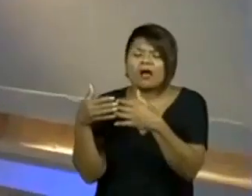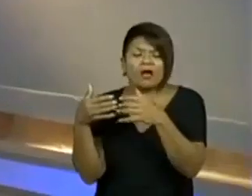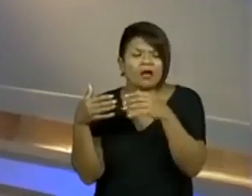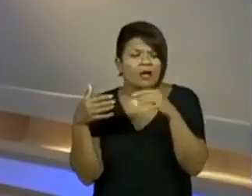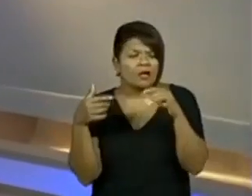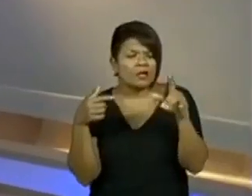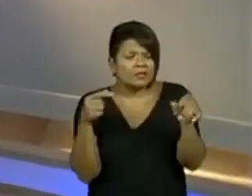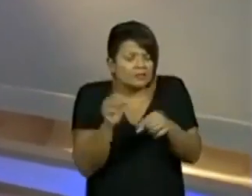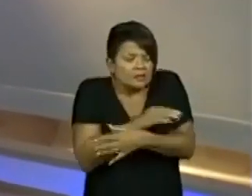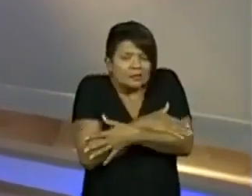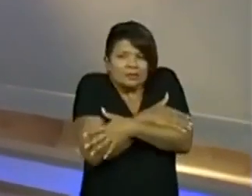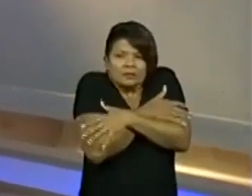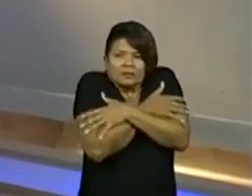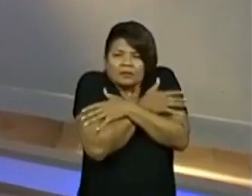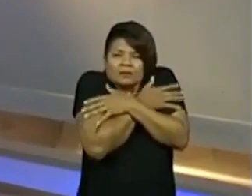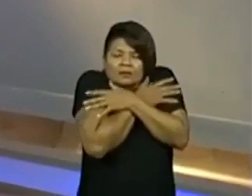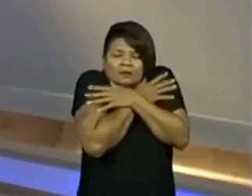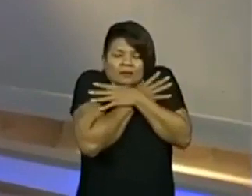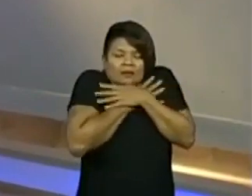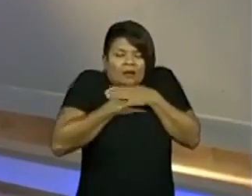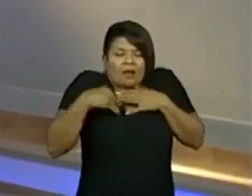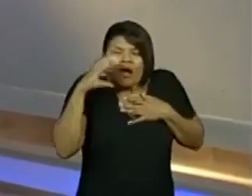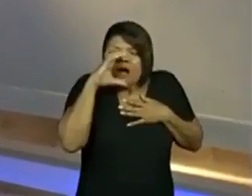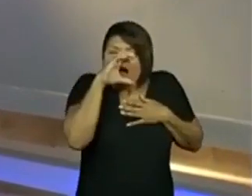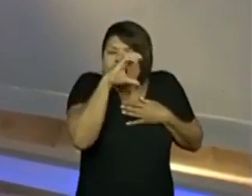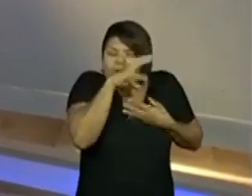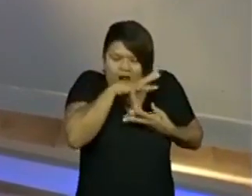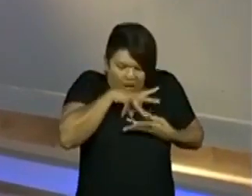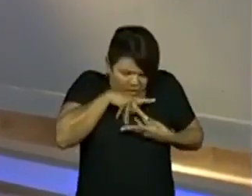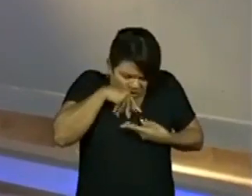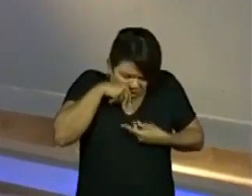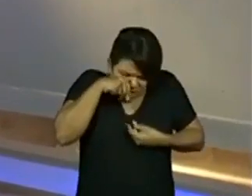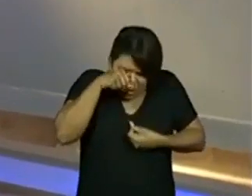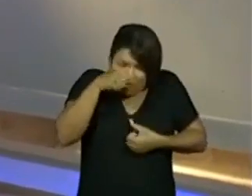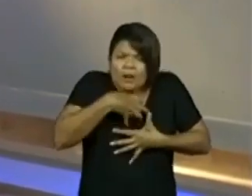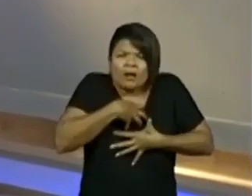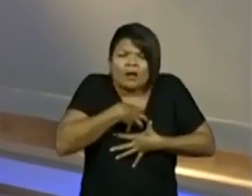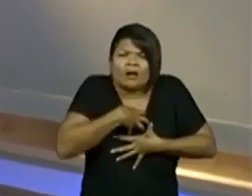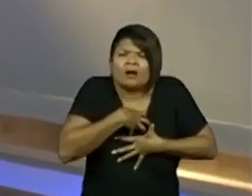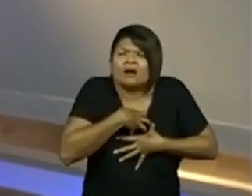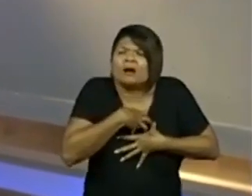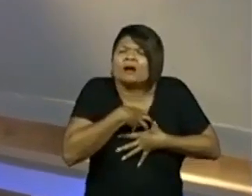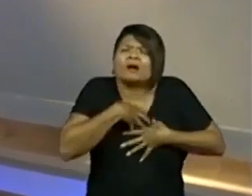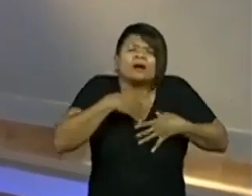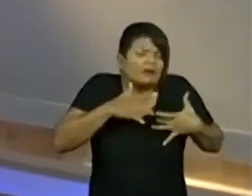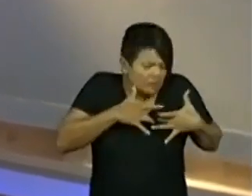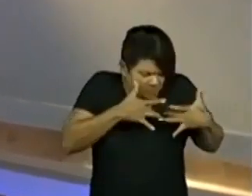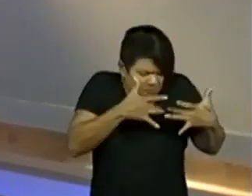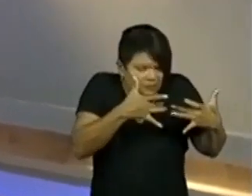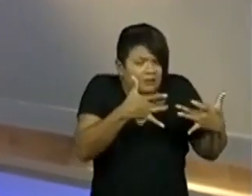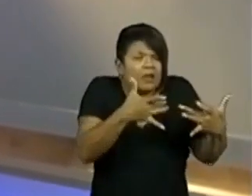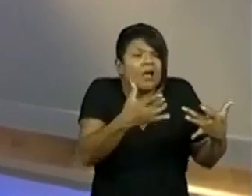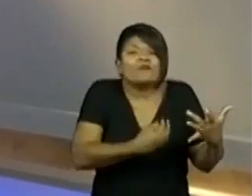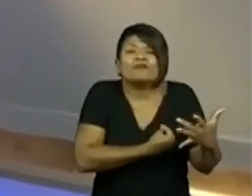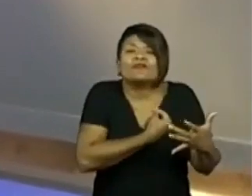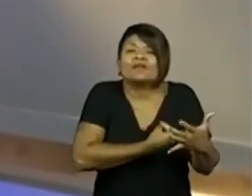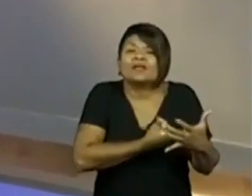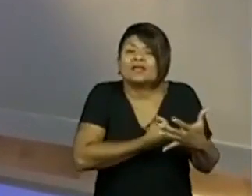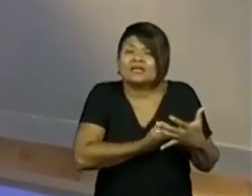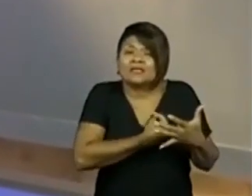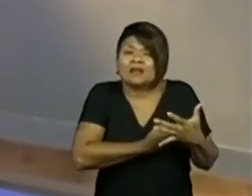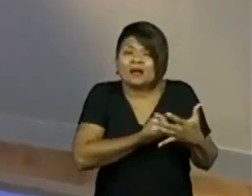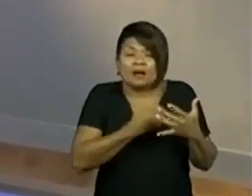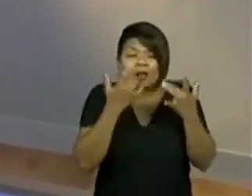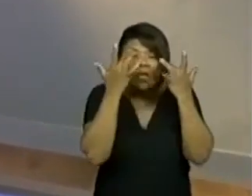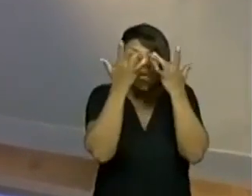primeiros calafrios quentes da alma e conseguiu olhar a vida através do caleidoscópio dos